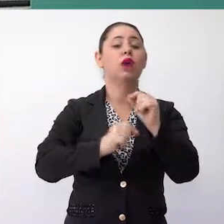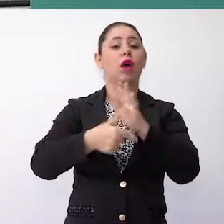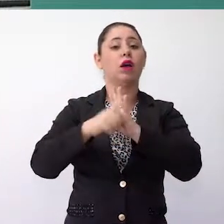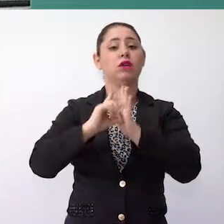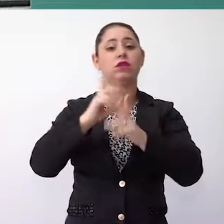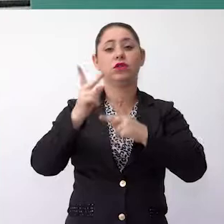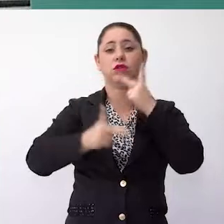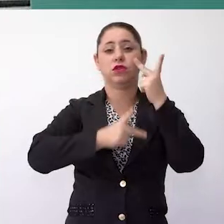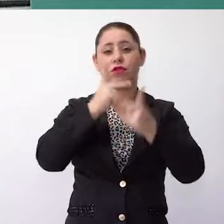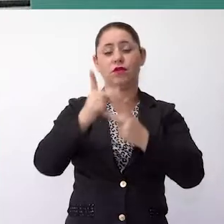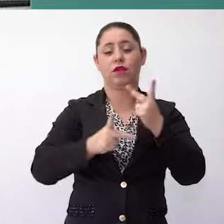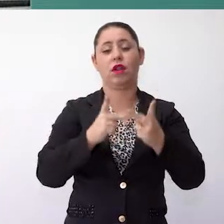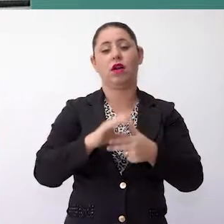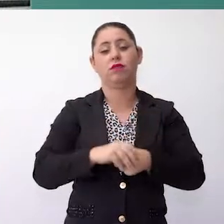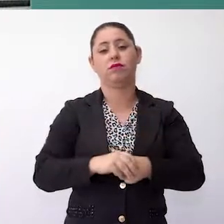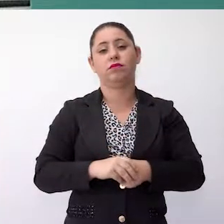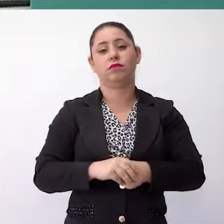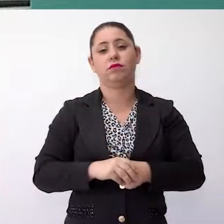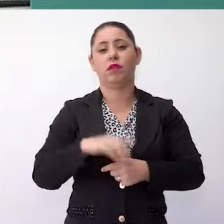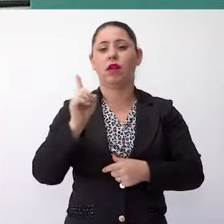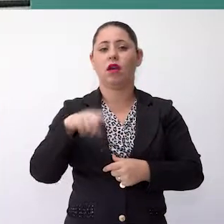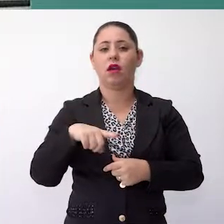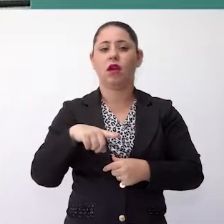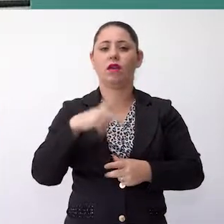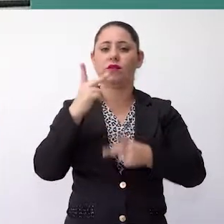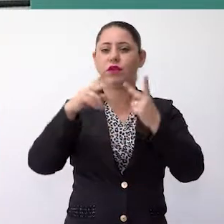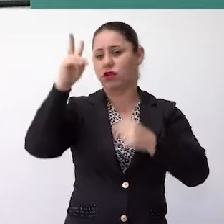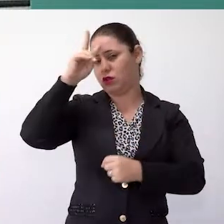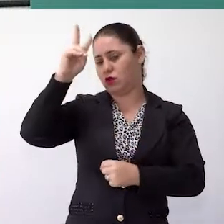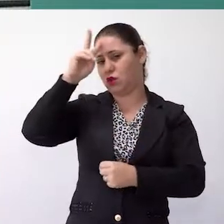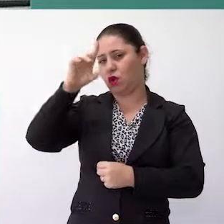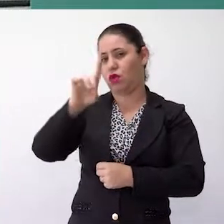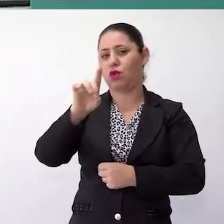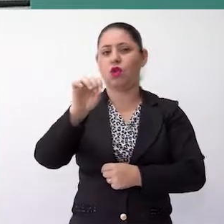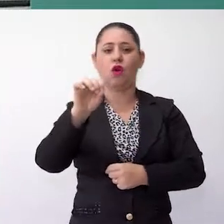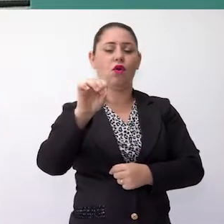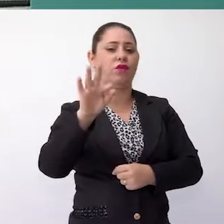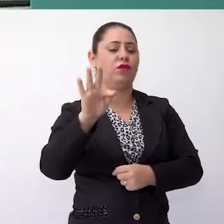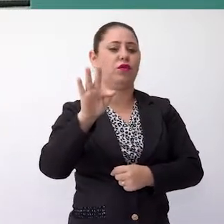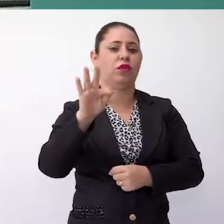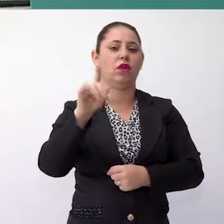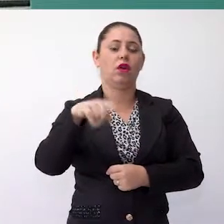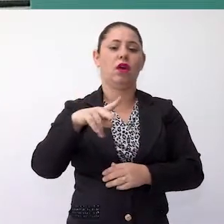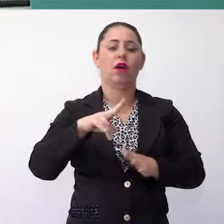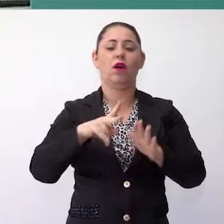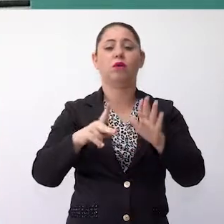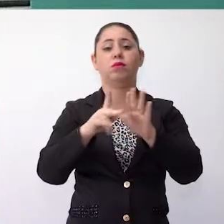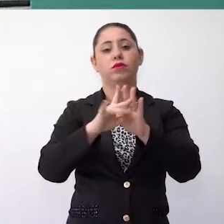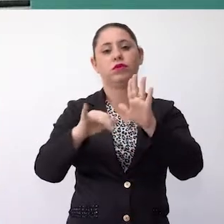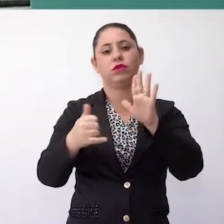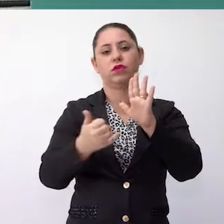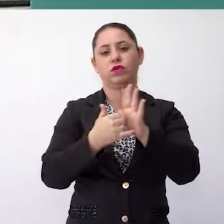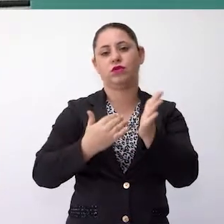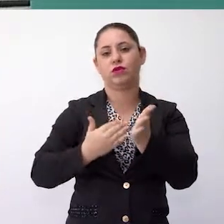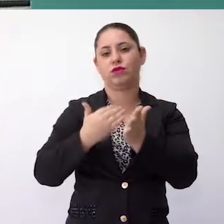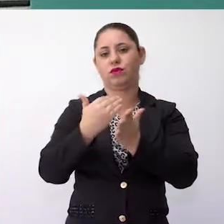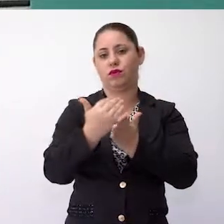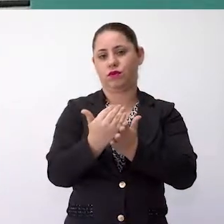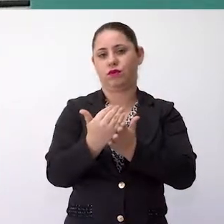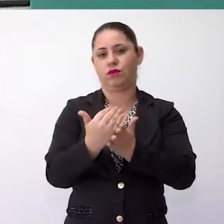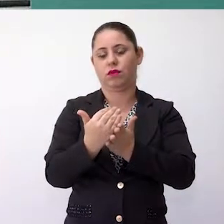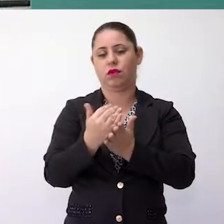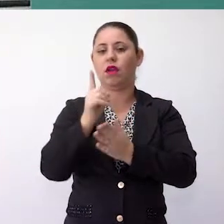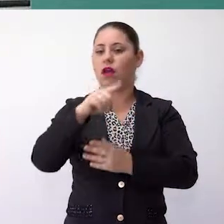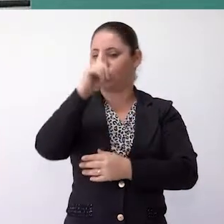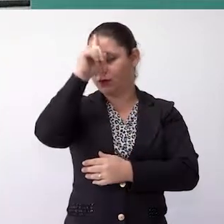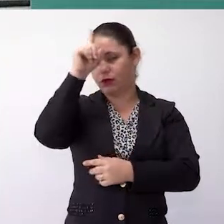falar um pouco do modus operandi, um pouquinho da história do DOF. O DOF é um projeto pioneiro do Mato Grosso do Sul.